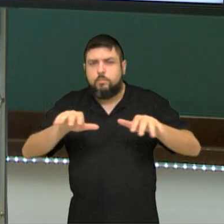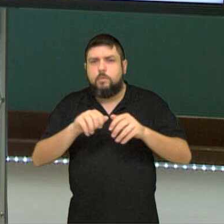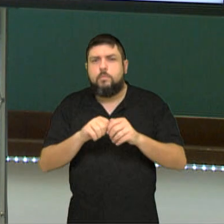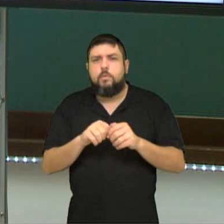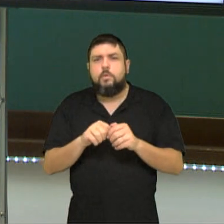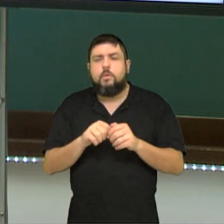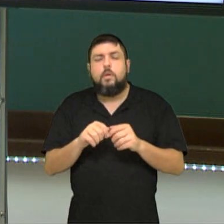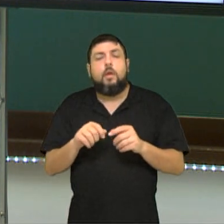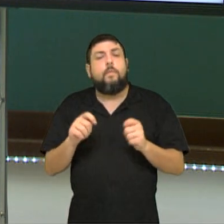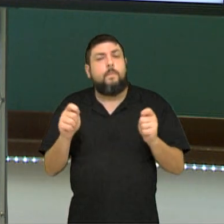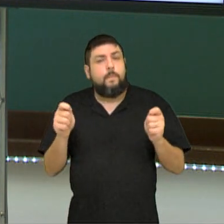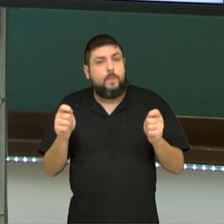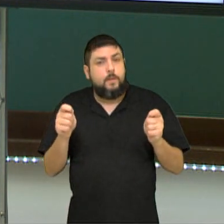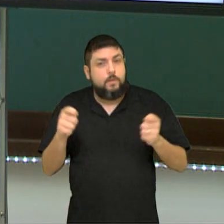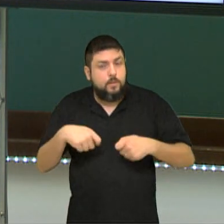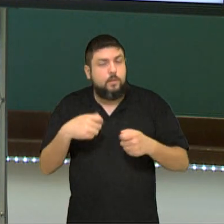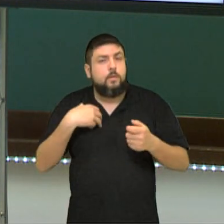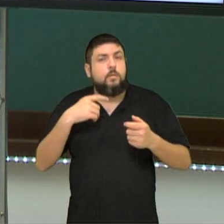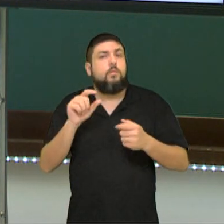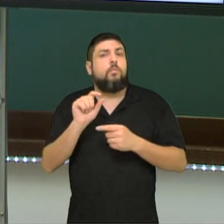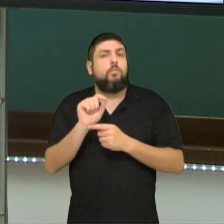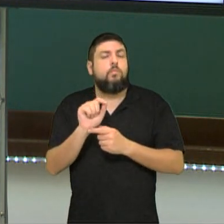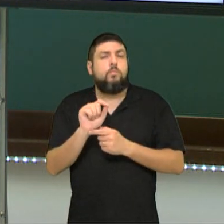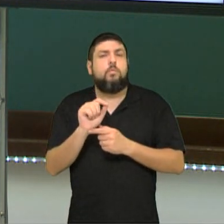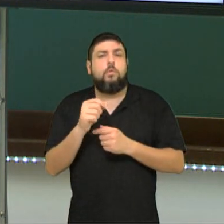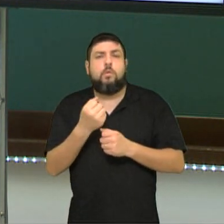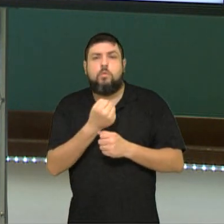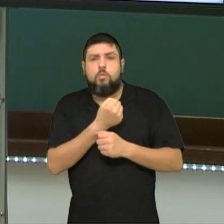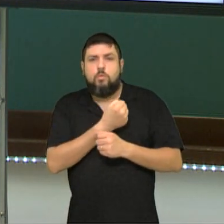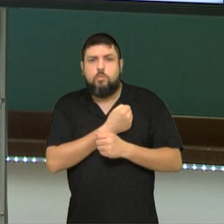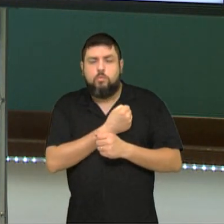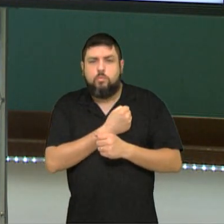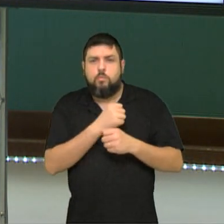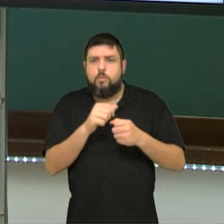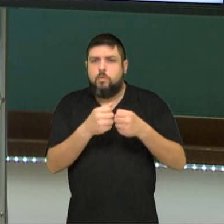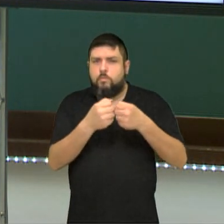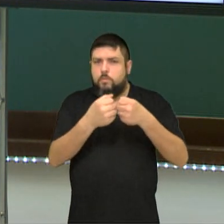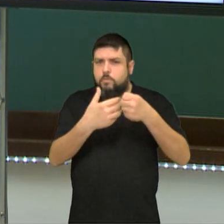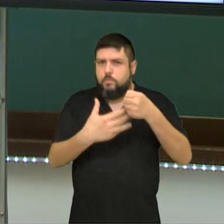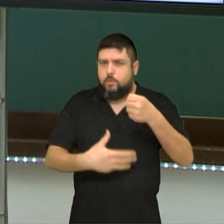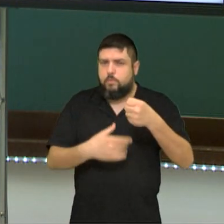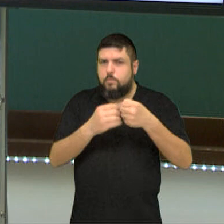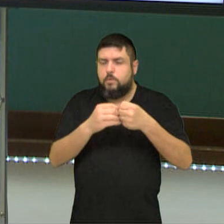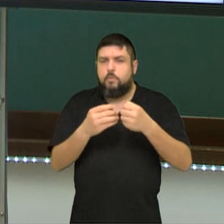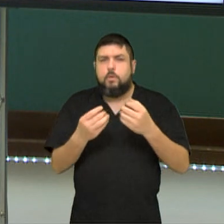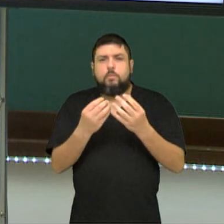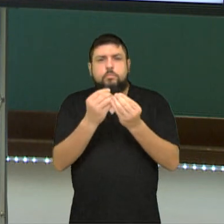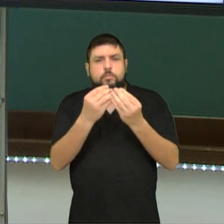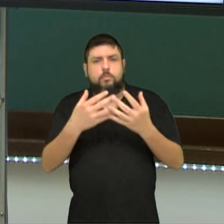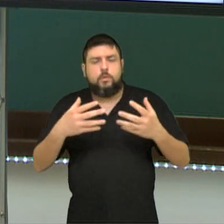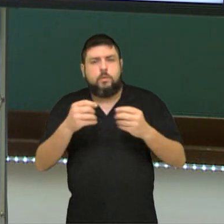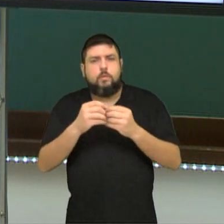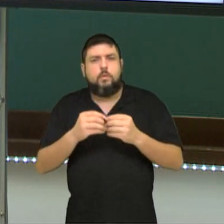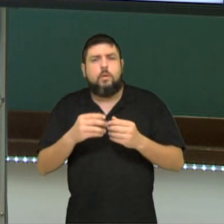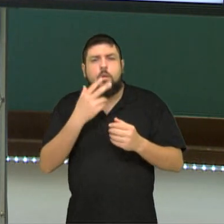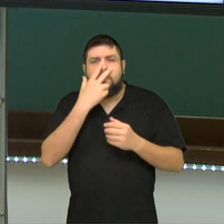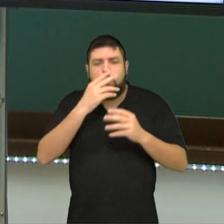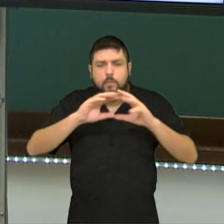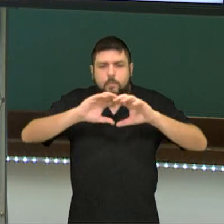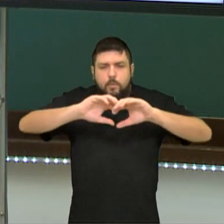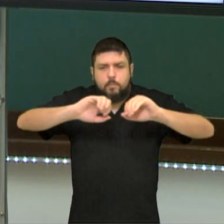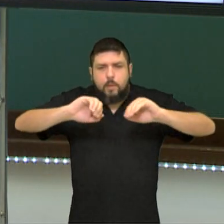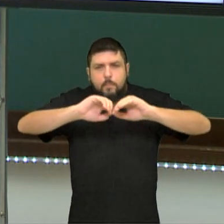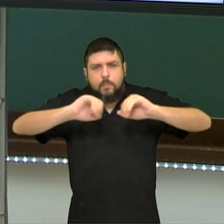2. É possível a gente desmanchar números, fatorar. Eu gosto de usar essa palavra desmanchar, que dá a intenção, dá